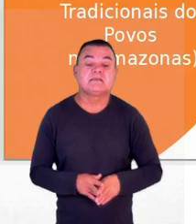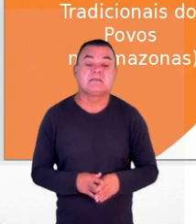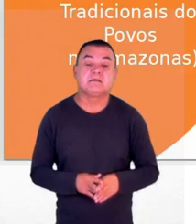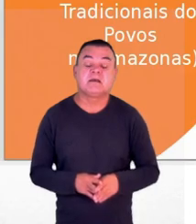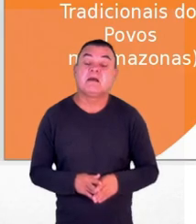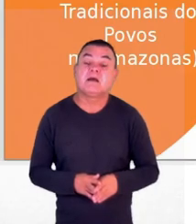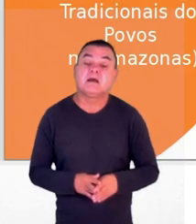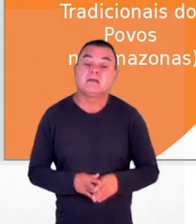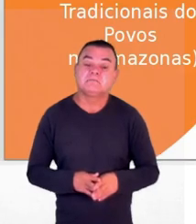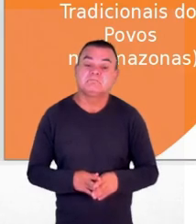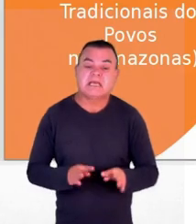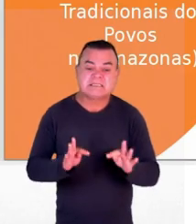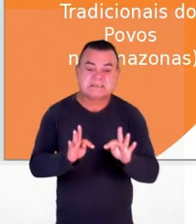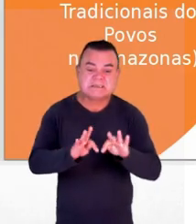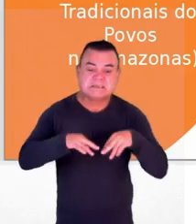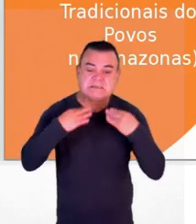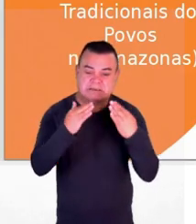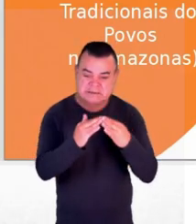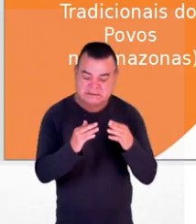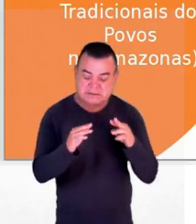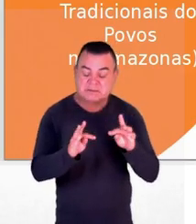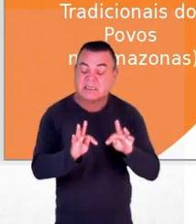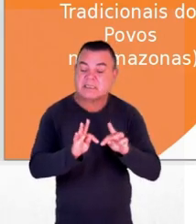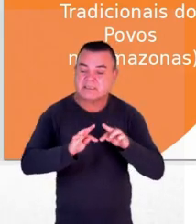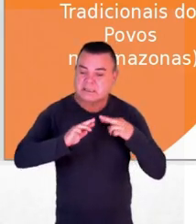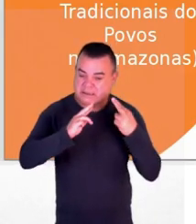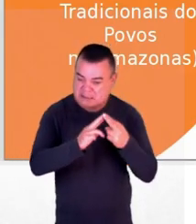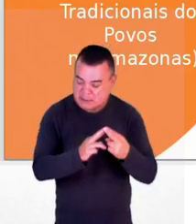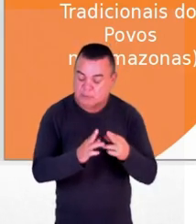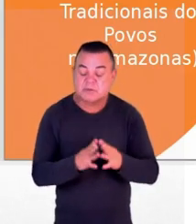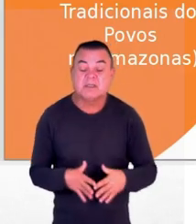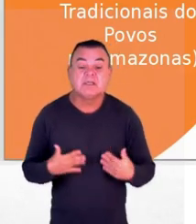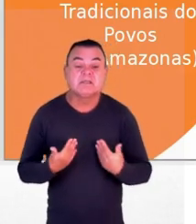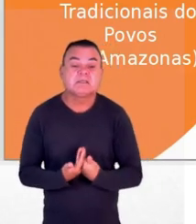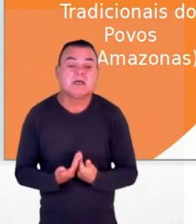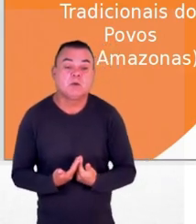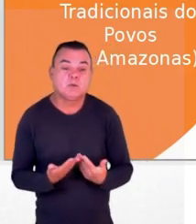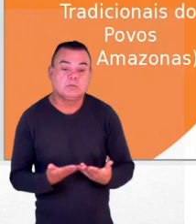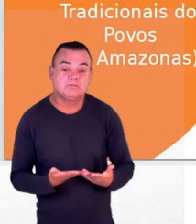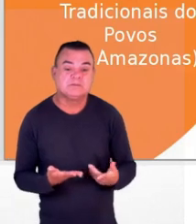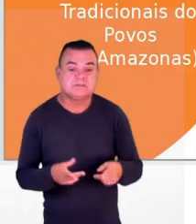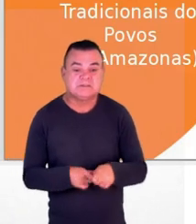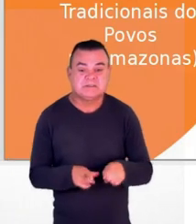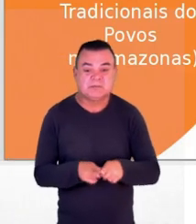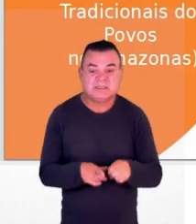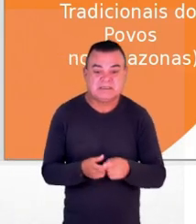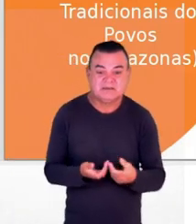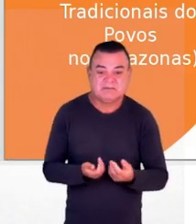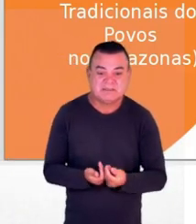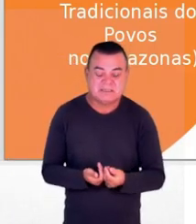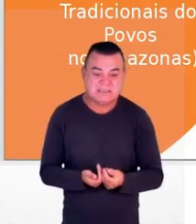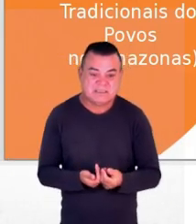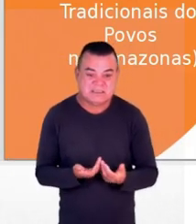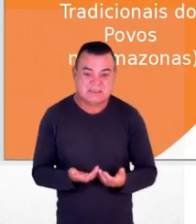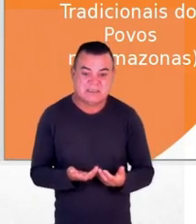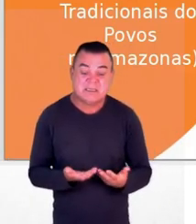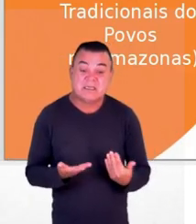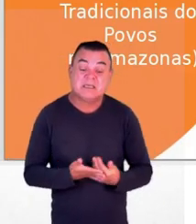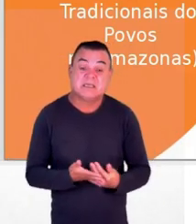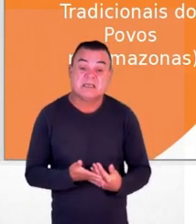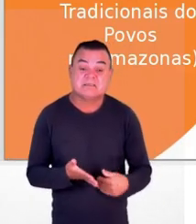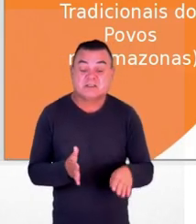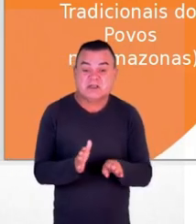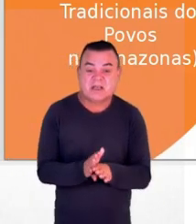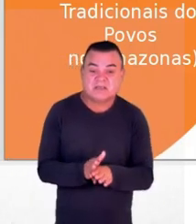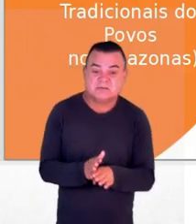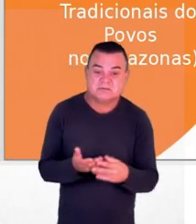eh constatar a ausência insuficiência dessa alimentação a inadequação do contexto tradicional tava chegando ch Z anoman que